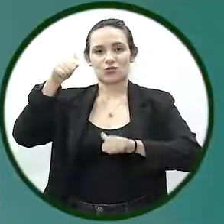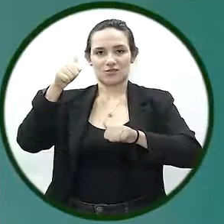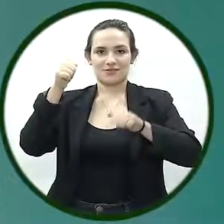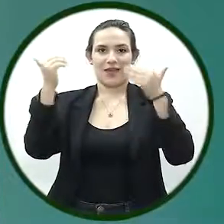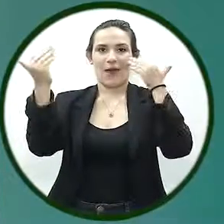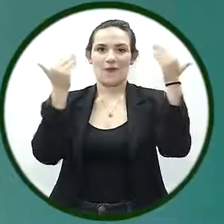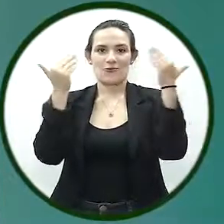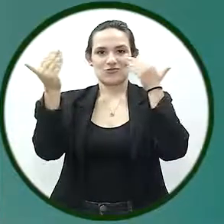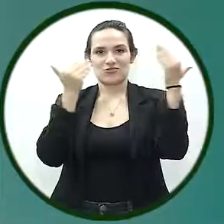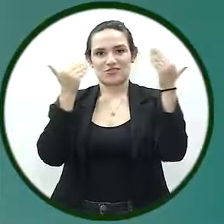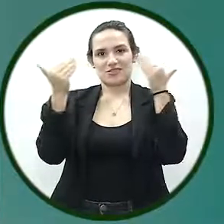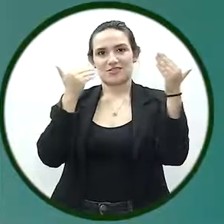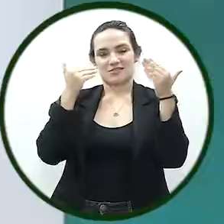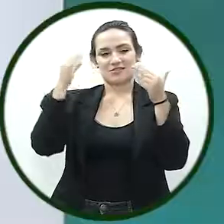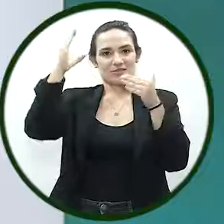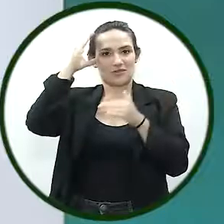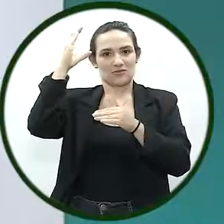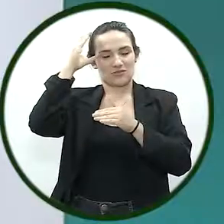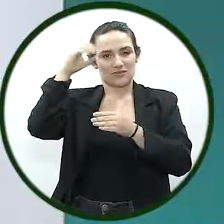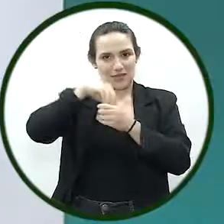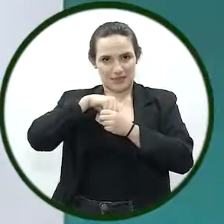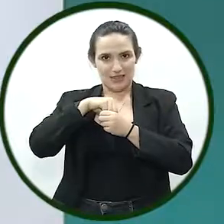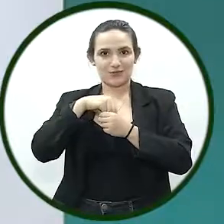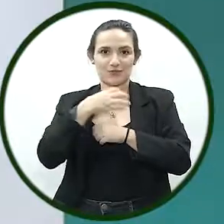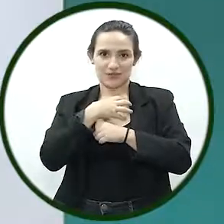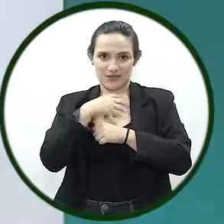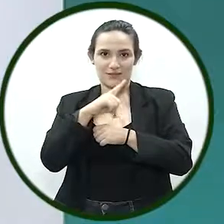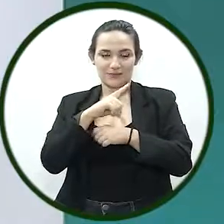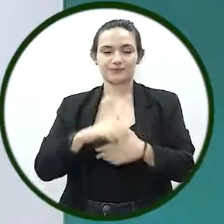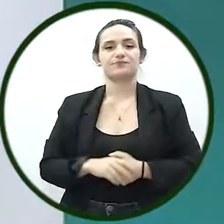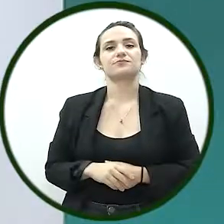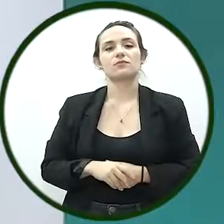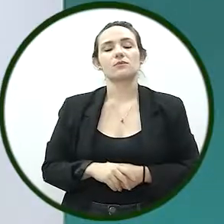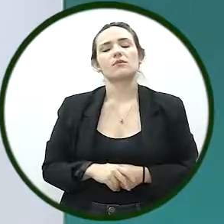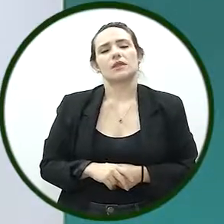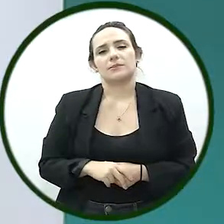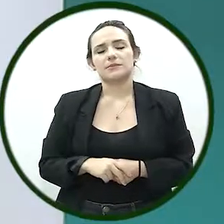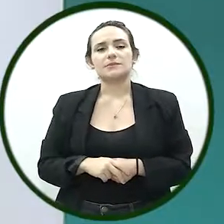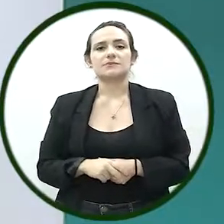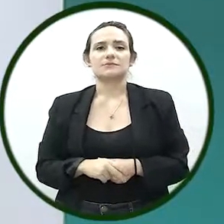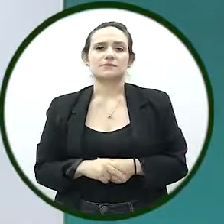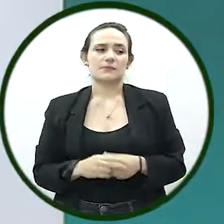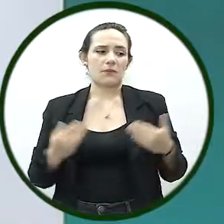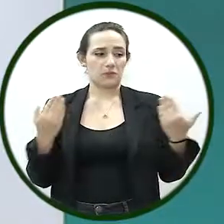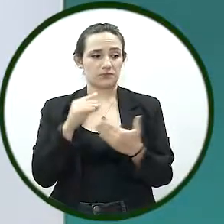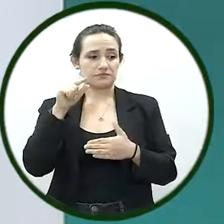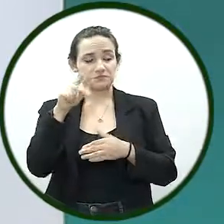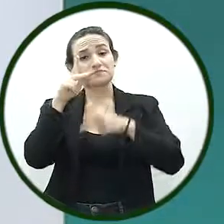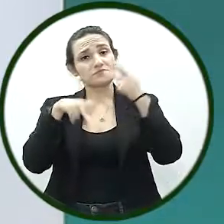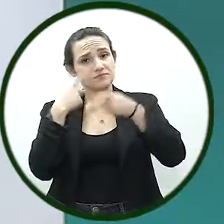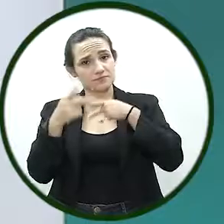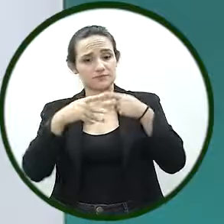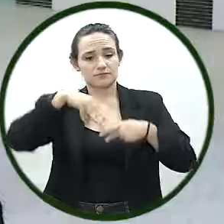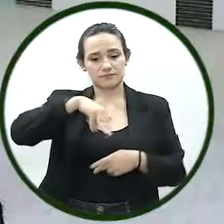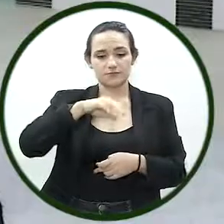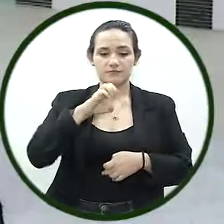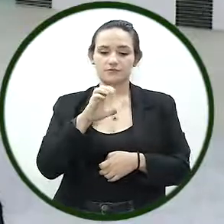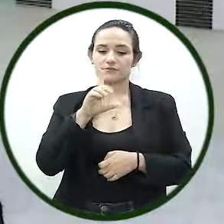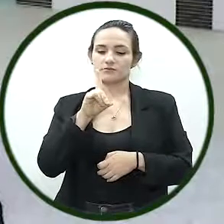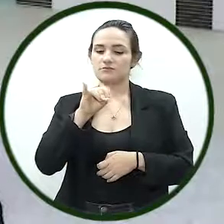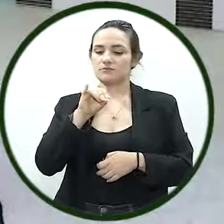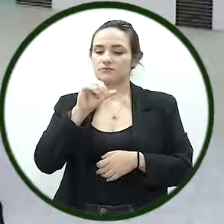violência e sobre outras questões. Agora, focando exatamente com essa deixa que você deixou aqui para a gente, os mediadores, né?